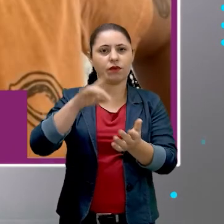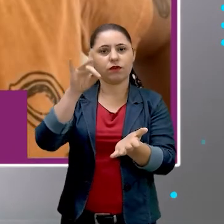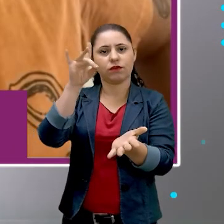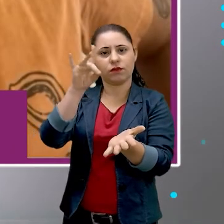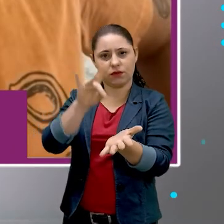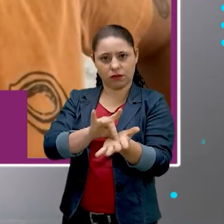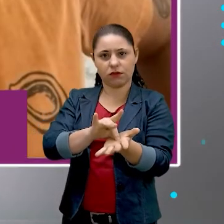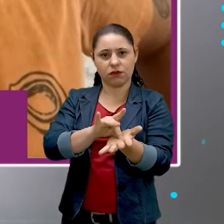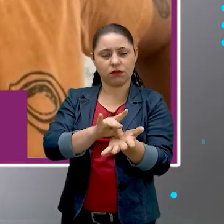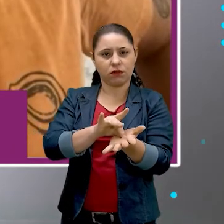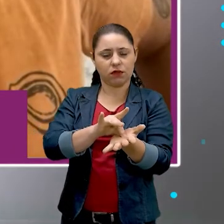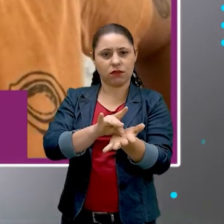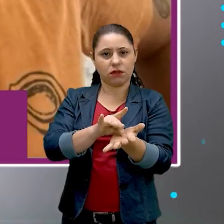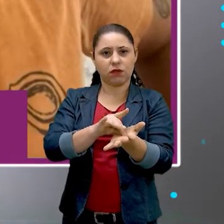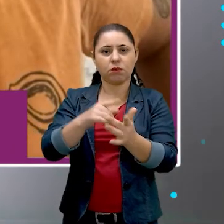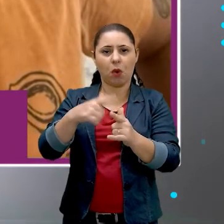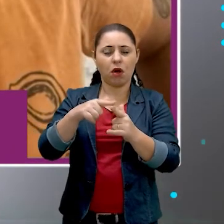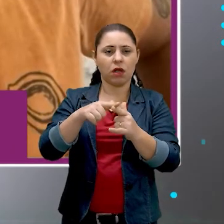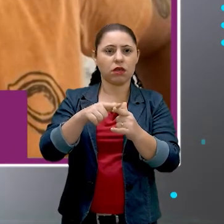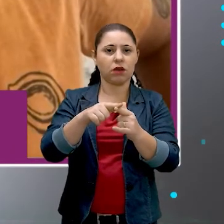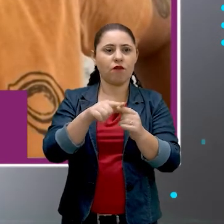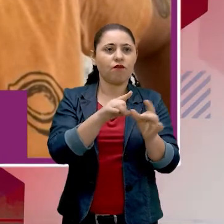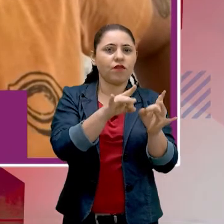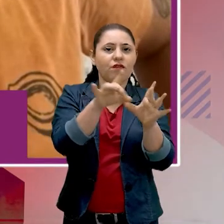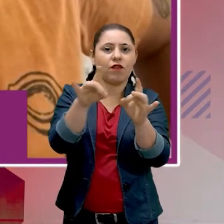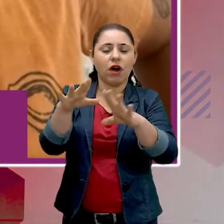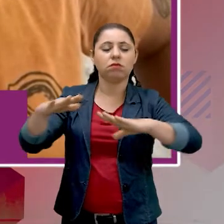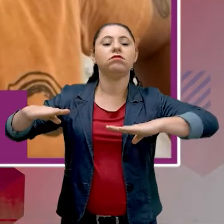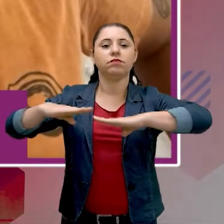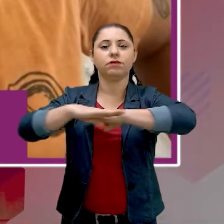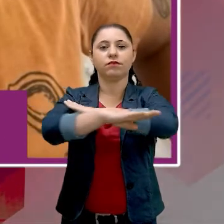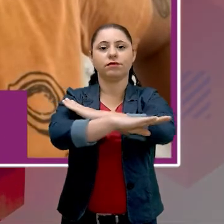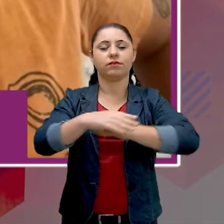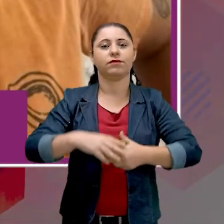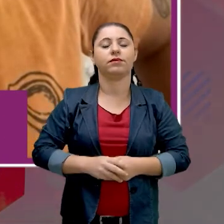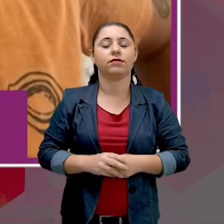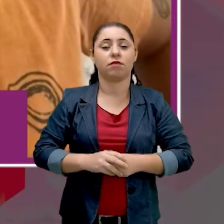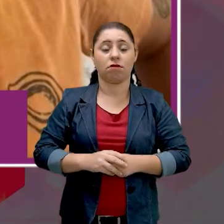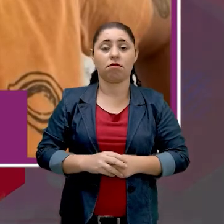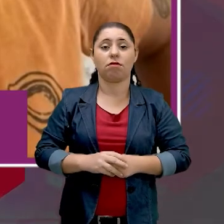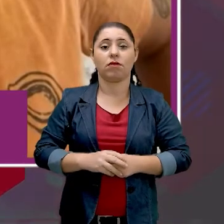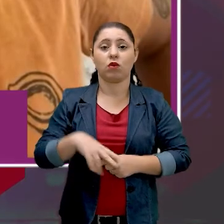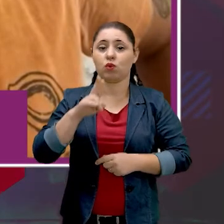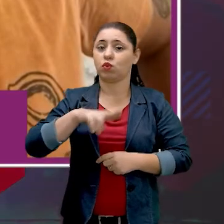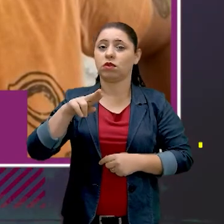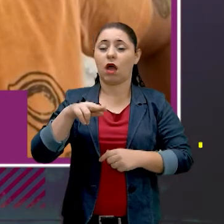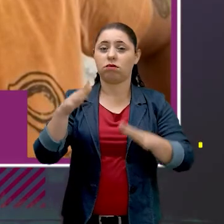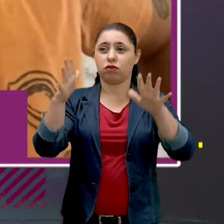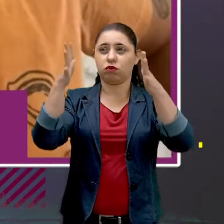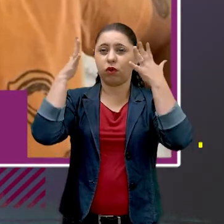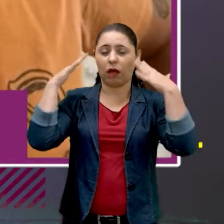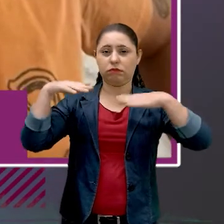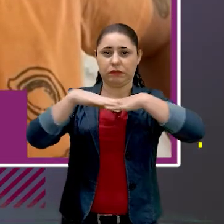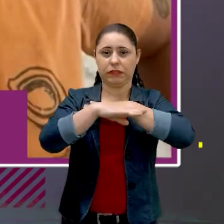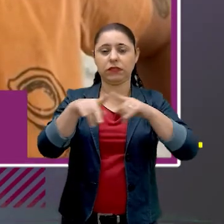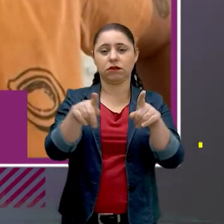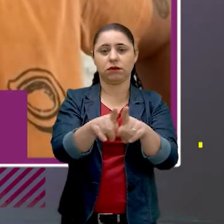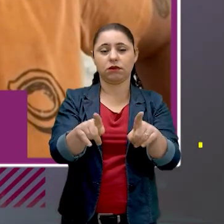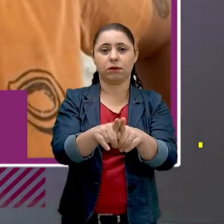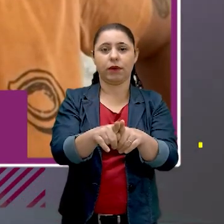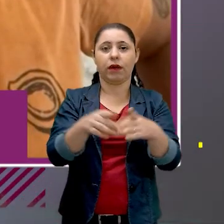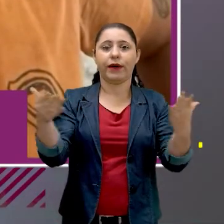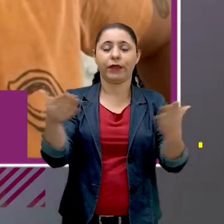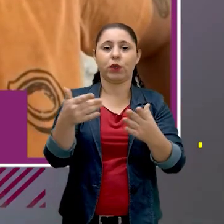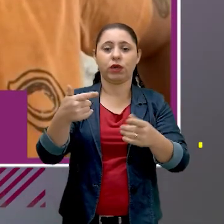aí, realmente, a nossa via de escoamento principal é a rodovia, né, via estradas, e nós estamos